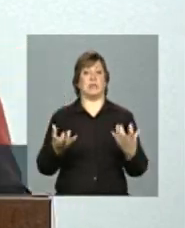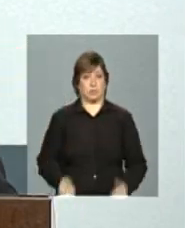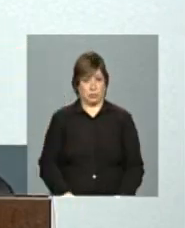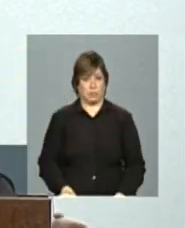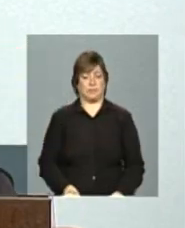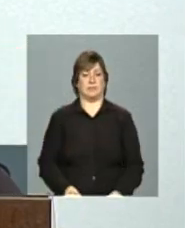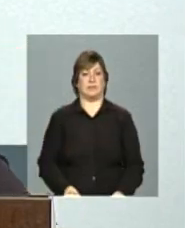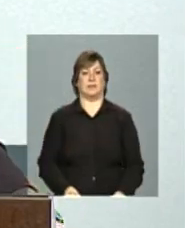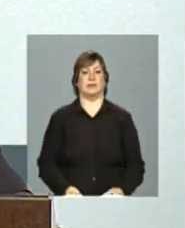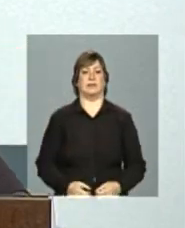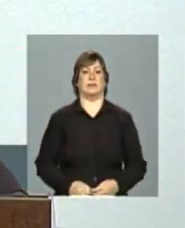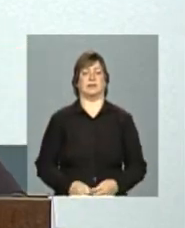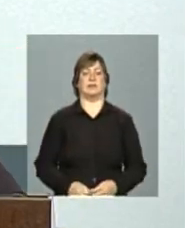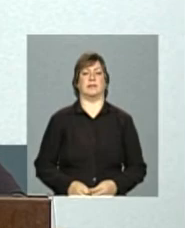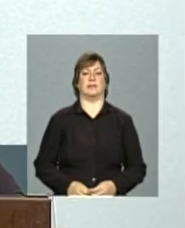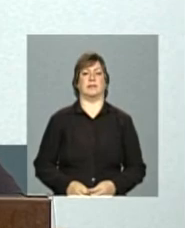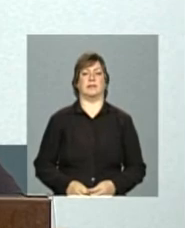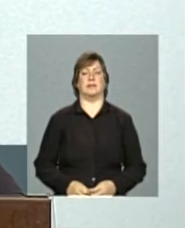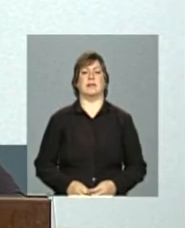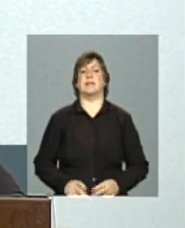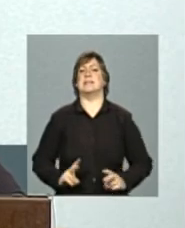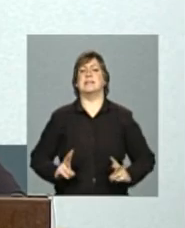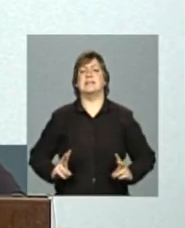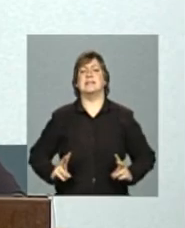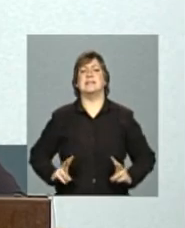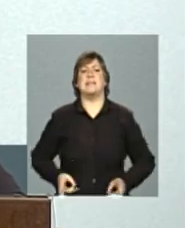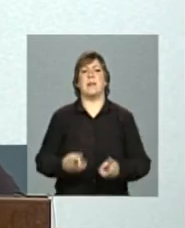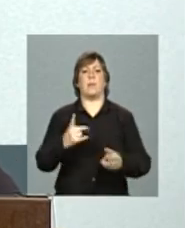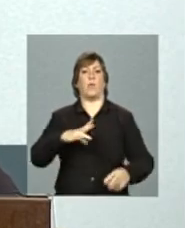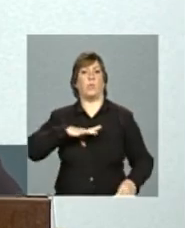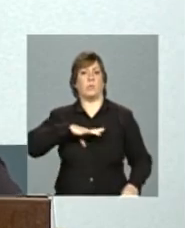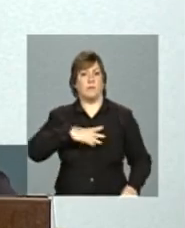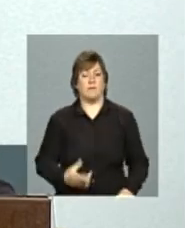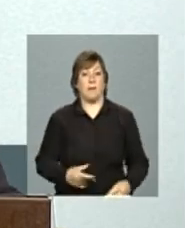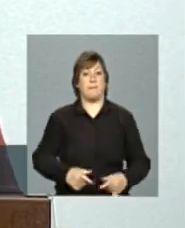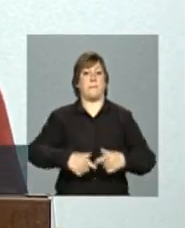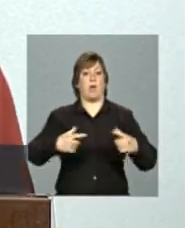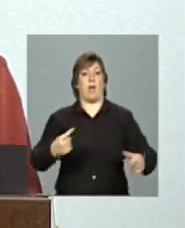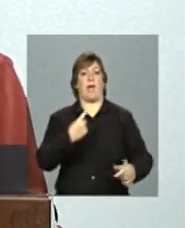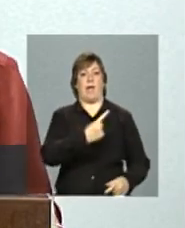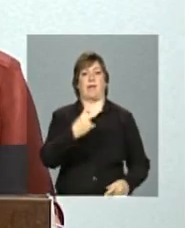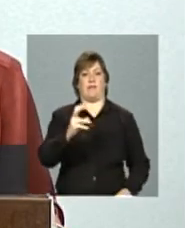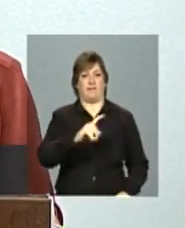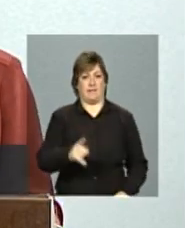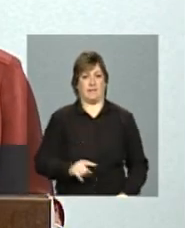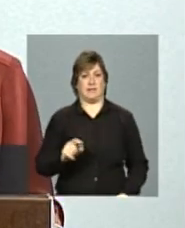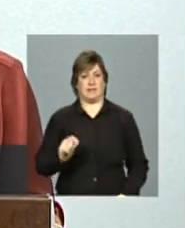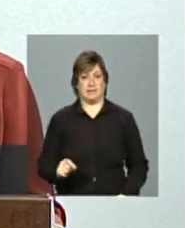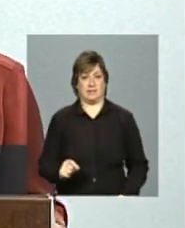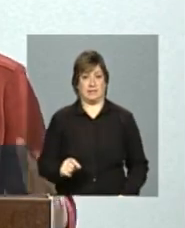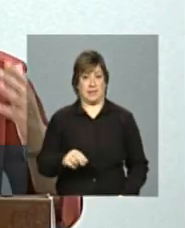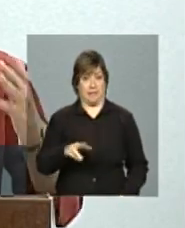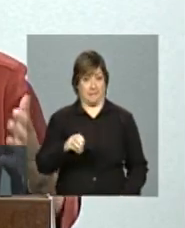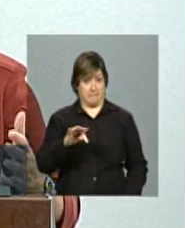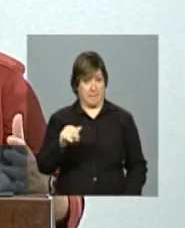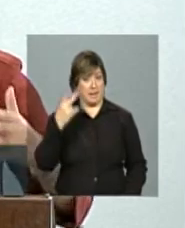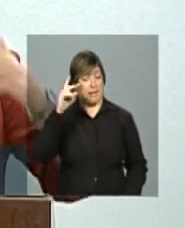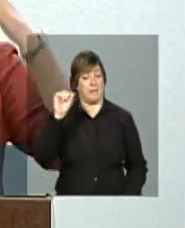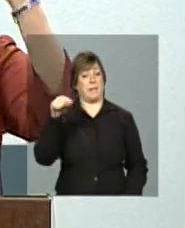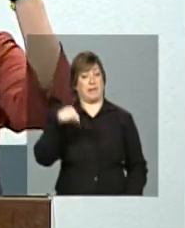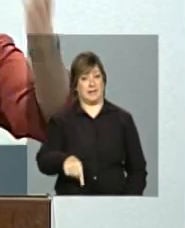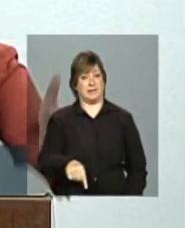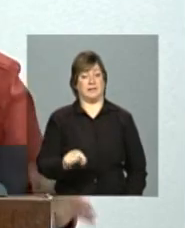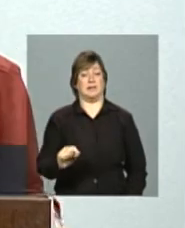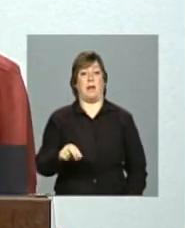uma sempre um desafio maior a cada vez meta é para isso meta